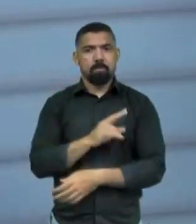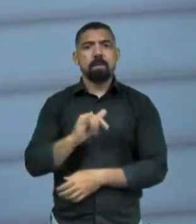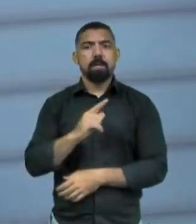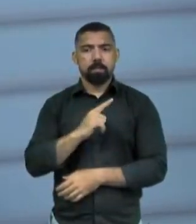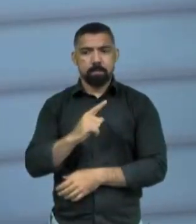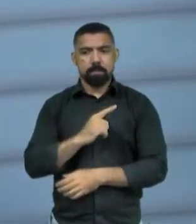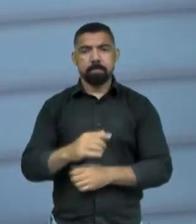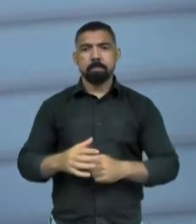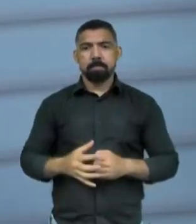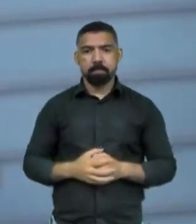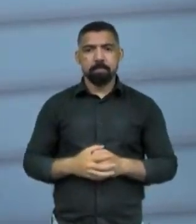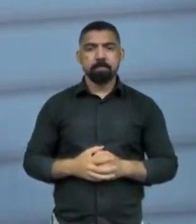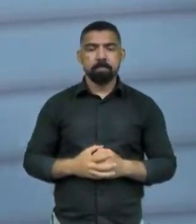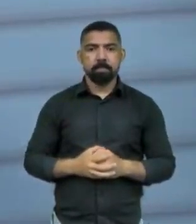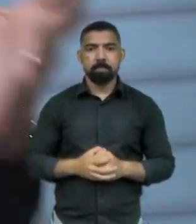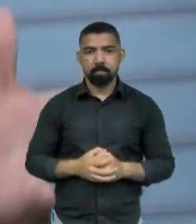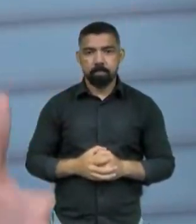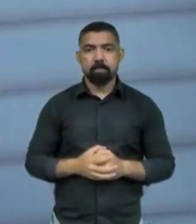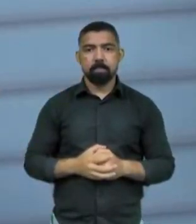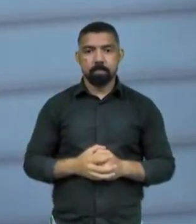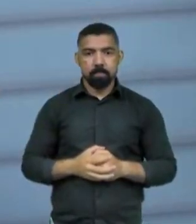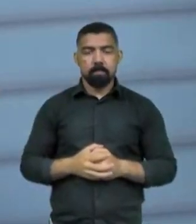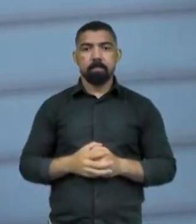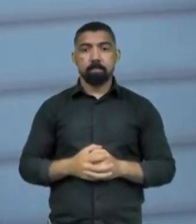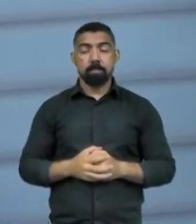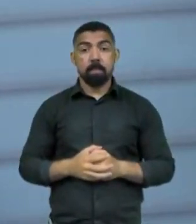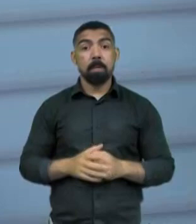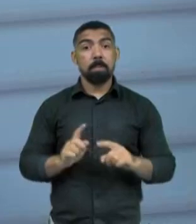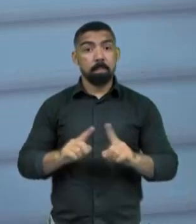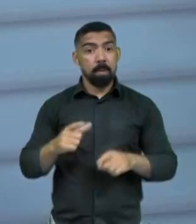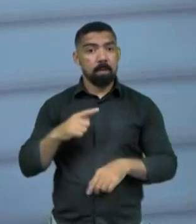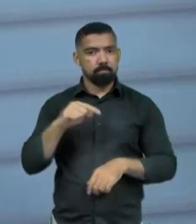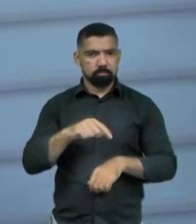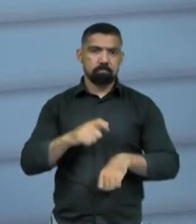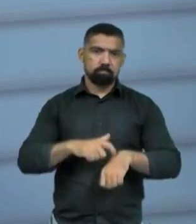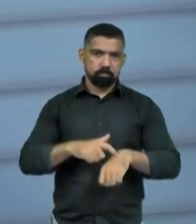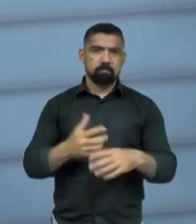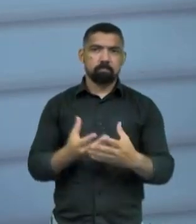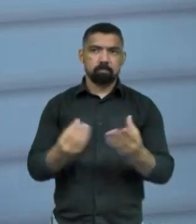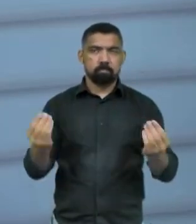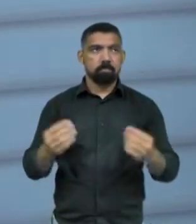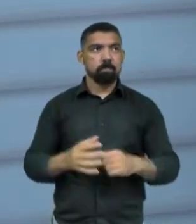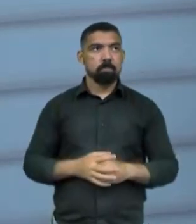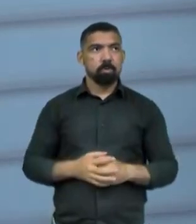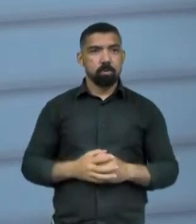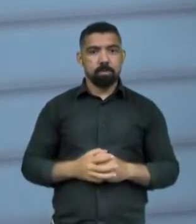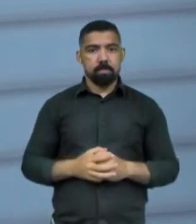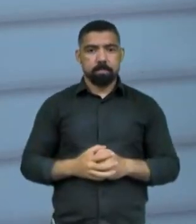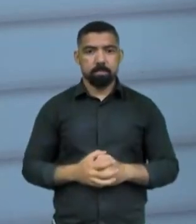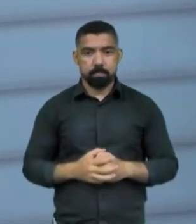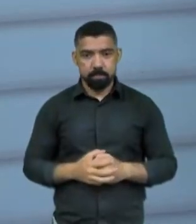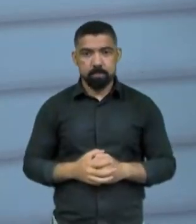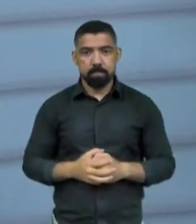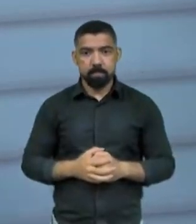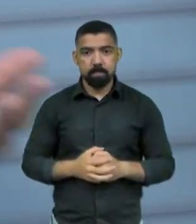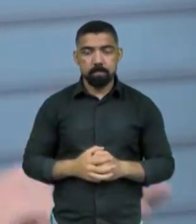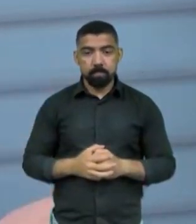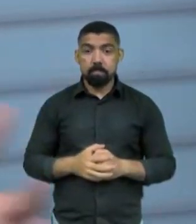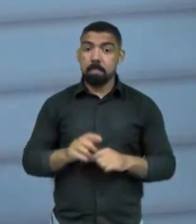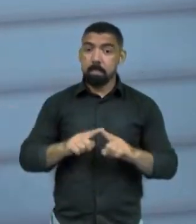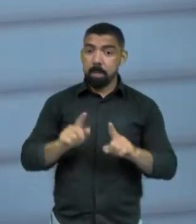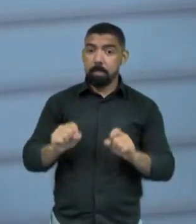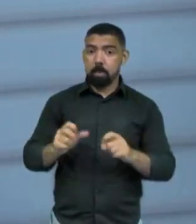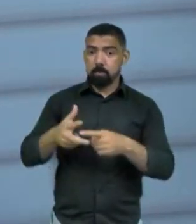reestruturado em função do que vai acontecendo ao longo do tempo. Né? Então, por isso que a gente precisa dessa institucionalização. O curso pode ser corrigido.